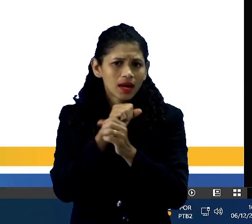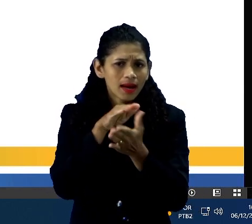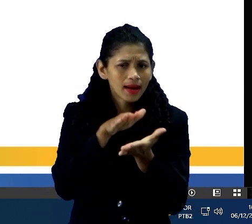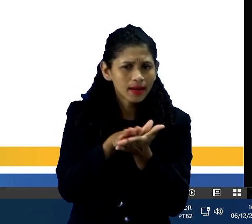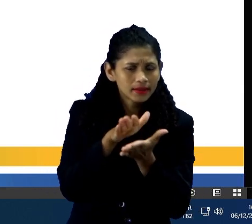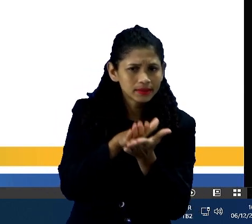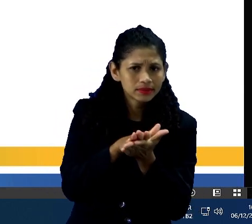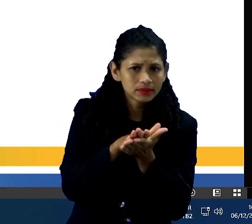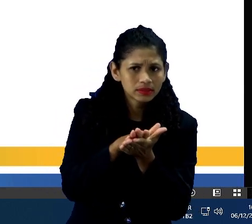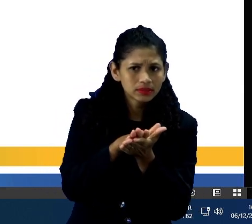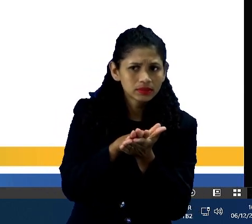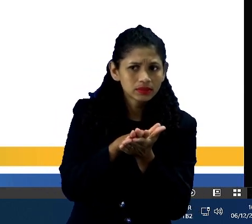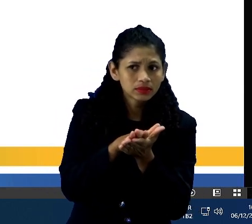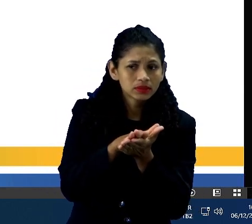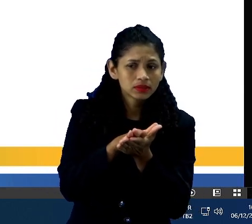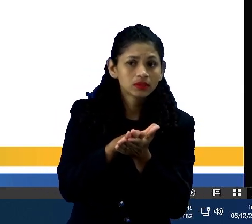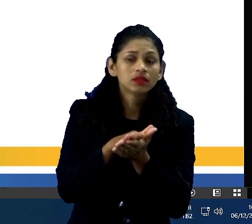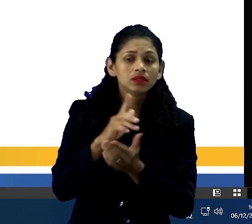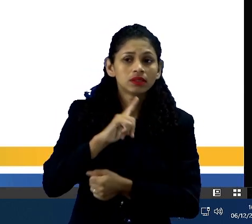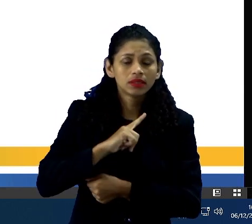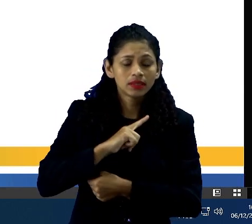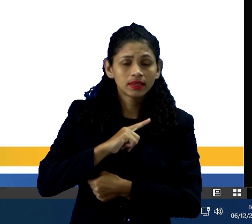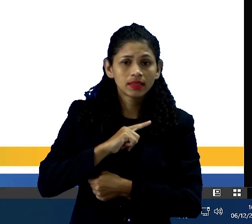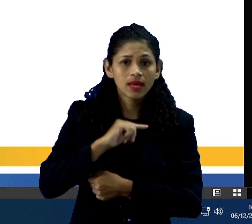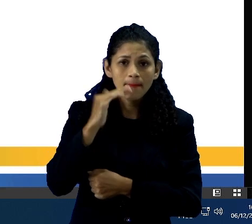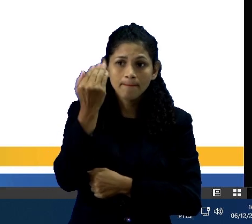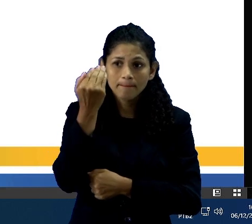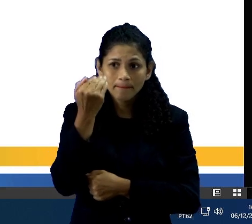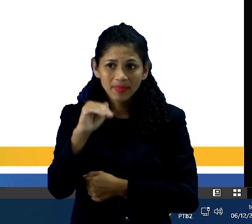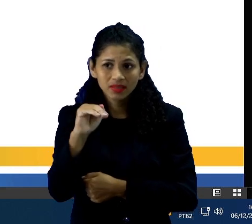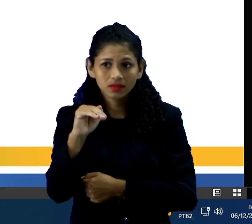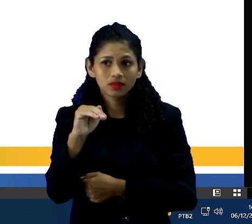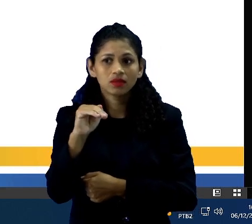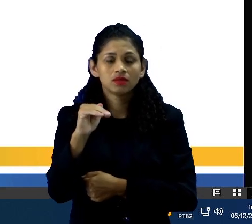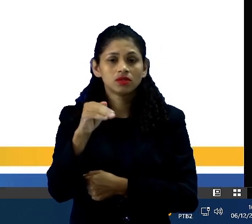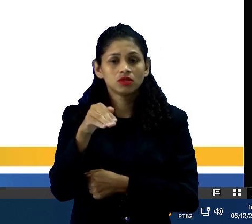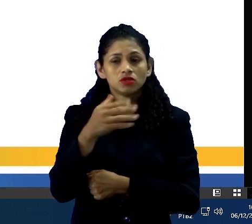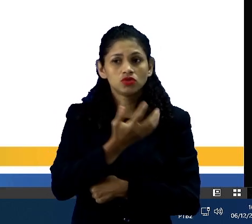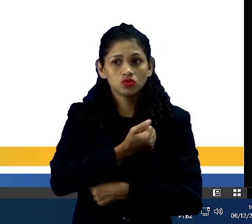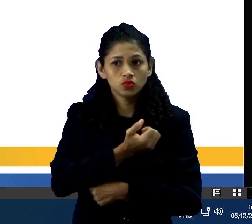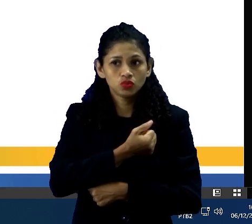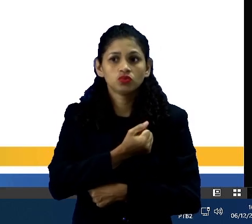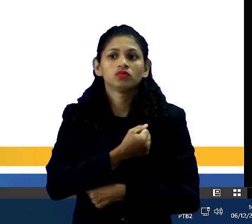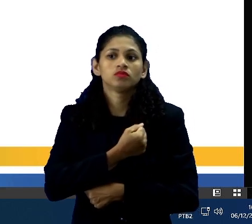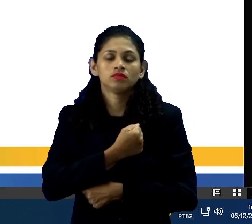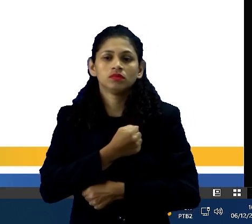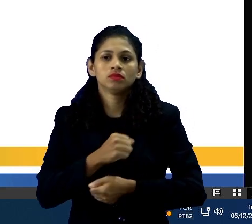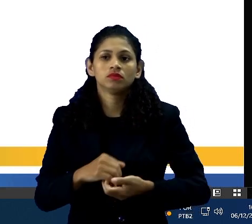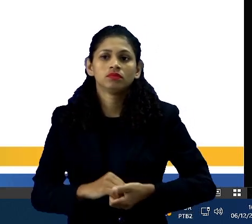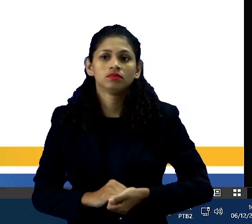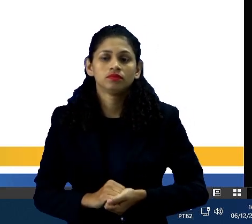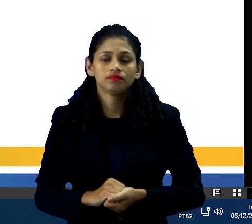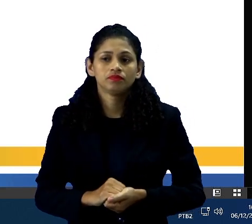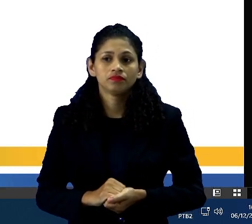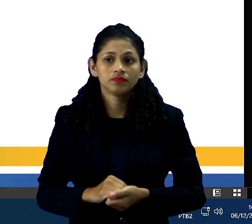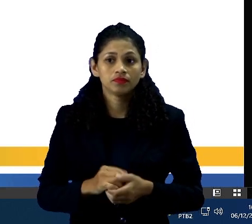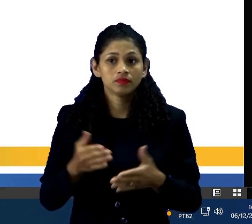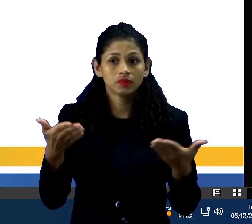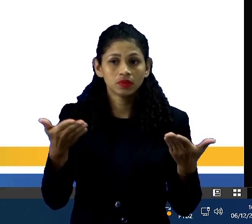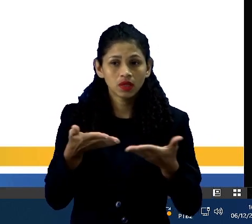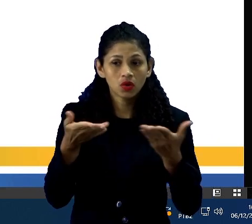de um minuto, teremos a metade do número de impressões esperadas. Agora, veremos